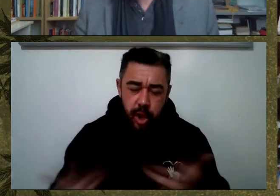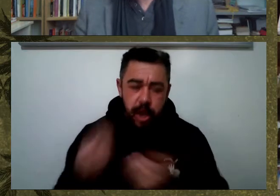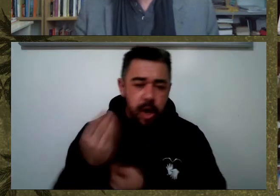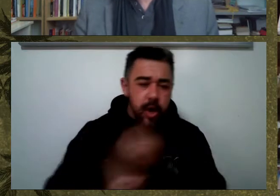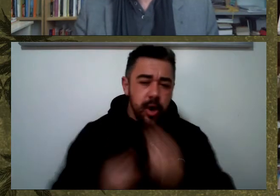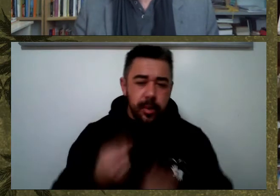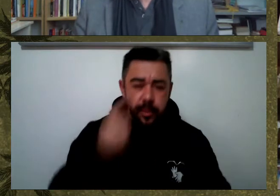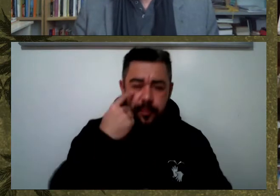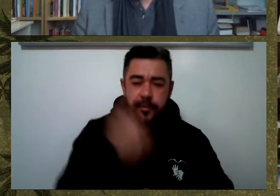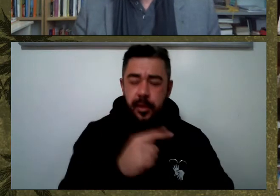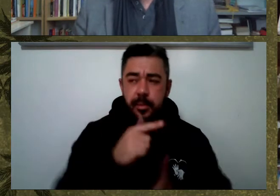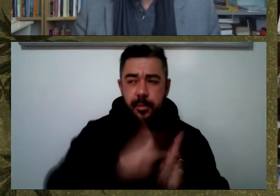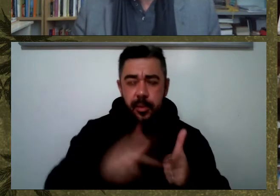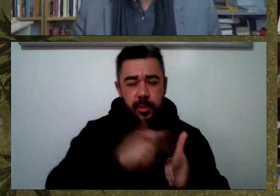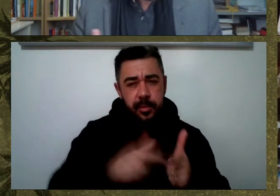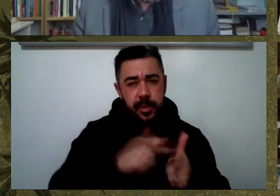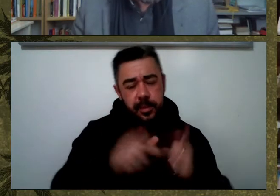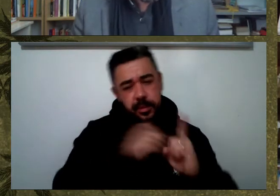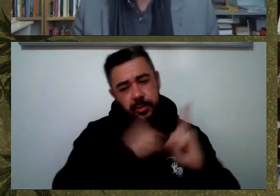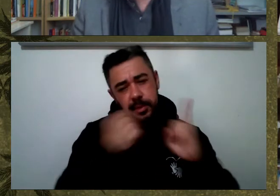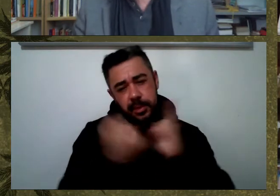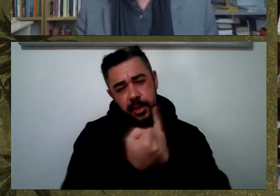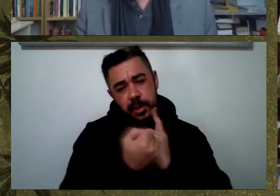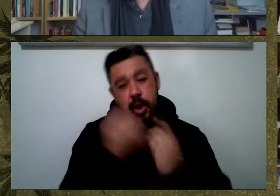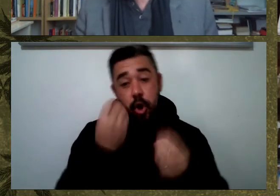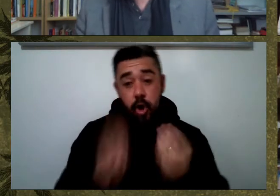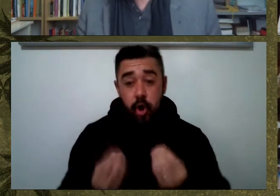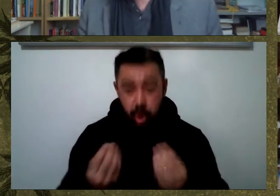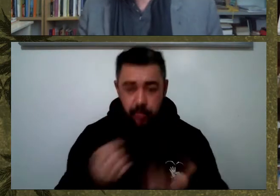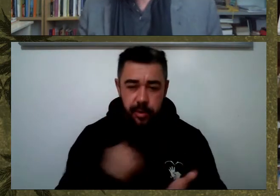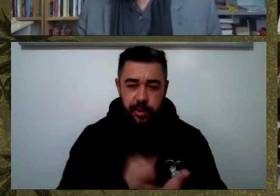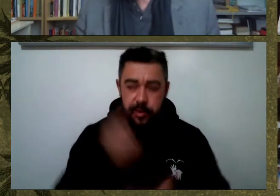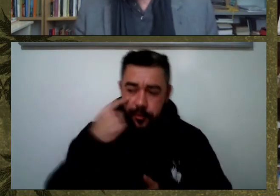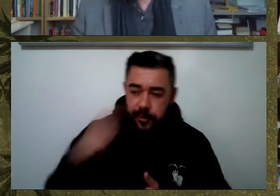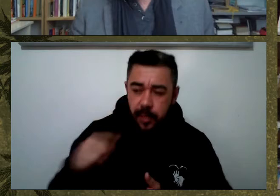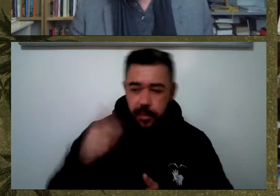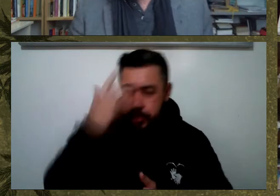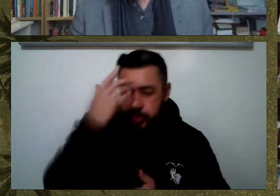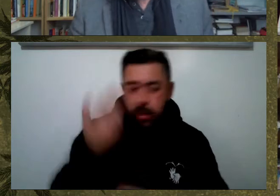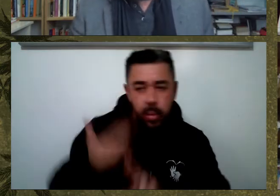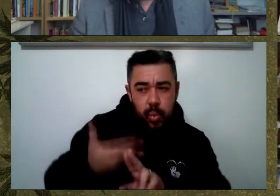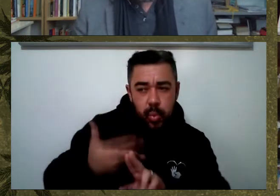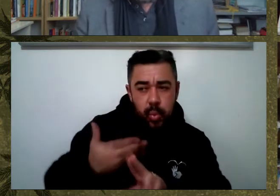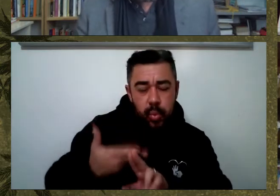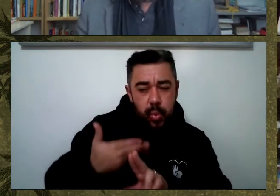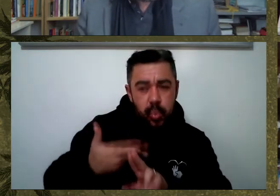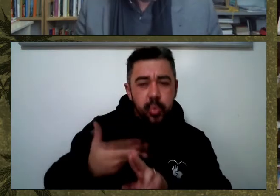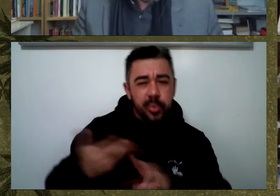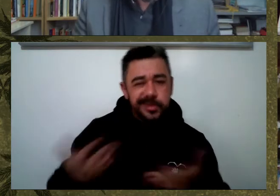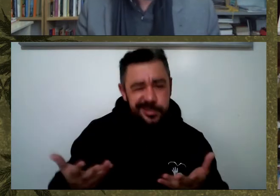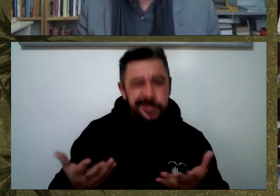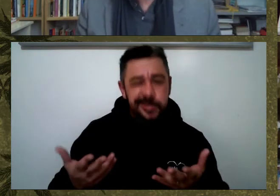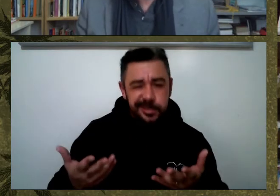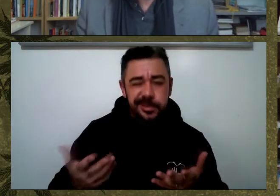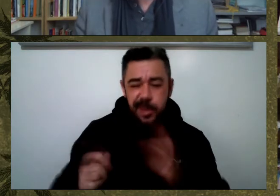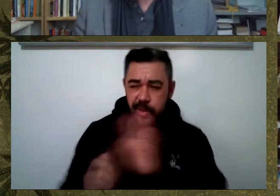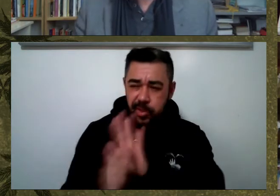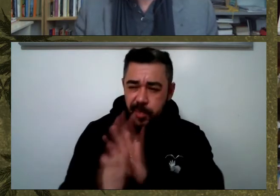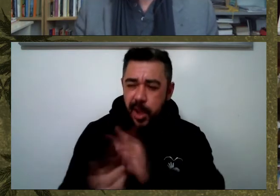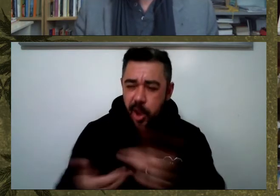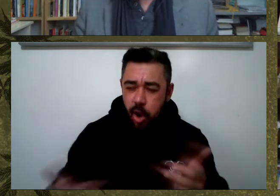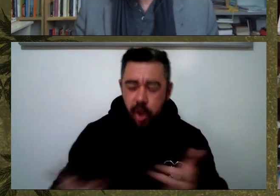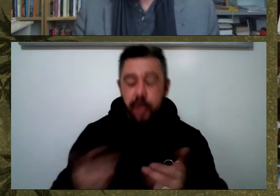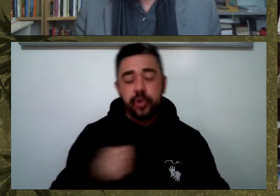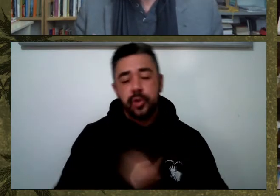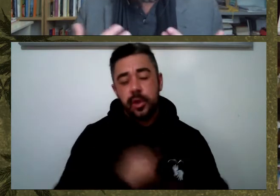problemas sociais, como nós encaramos os usuários de drogas. Então, nós ficamos muito contentes aqui de poder contar